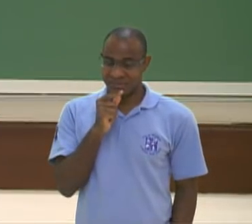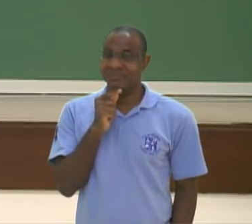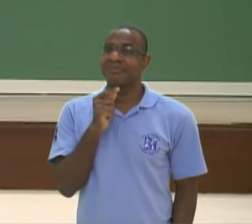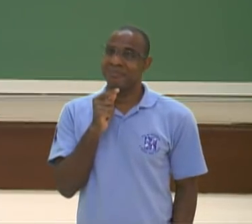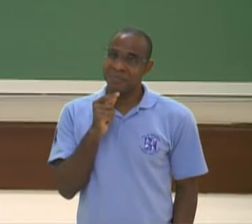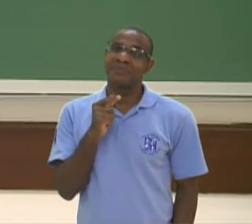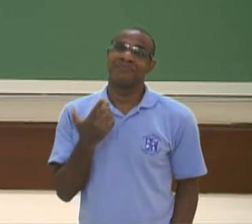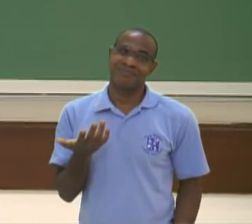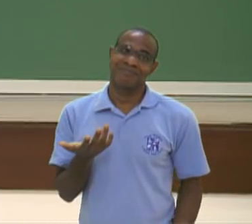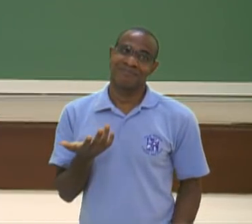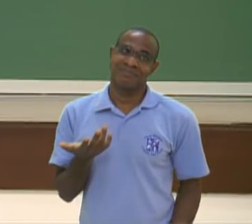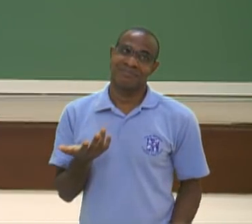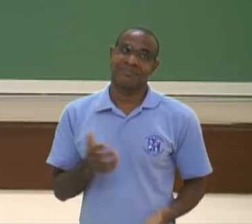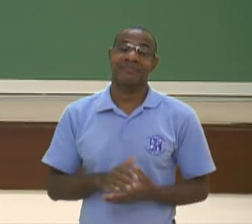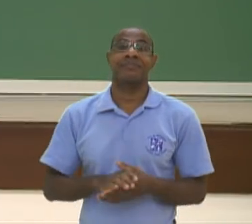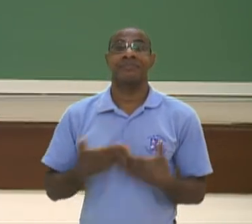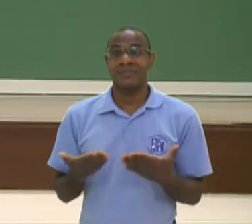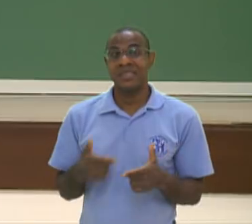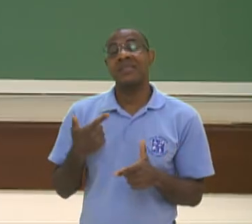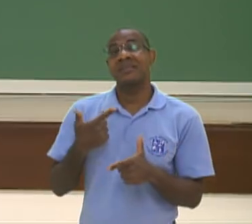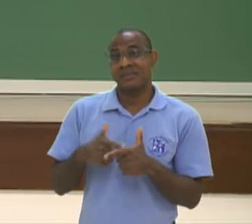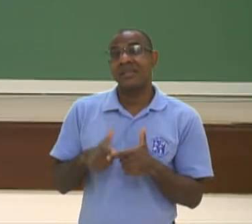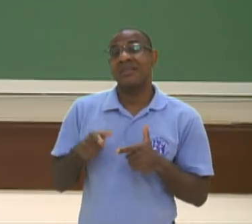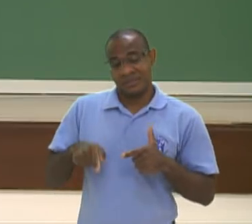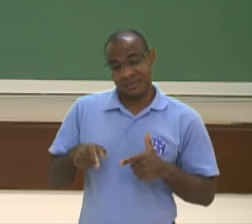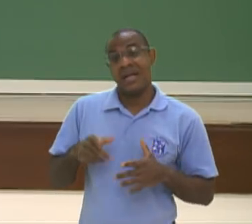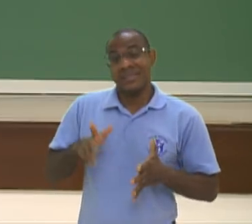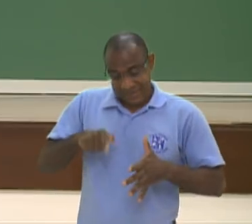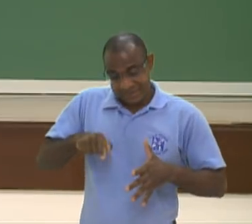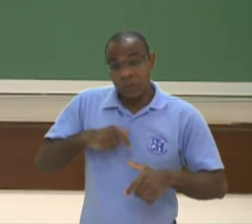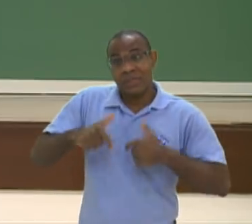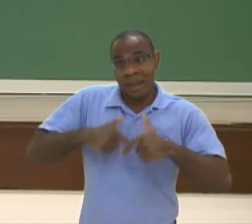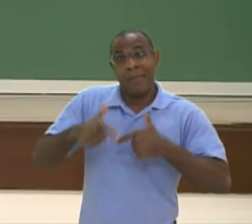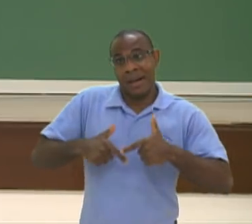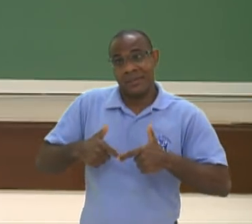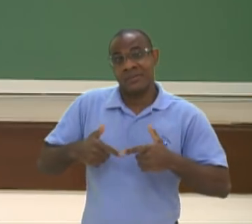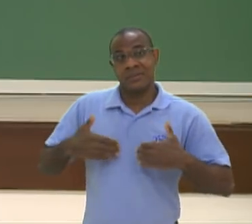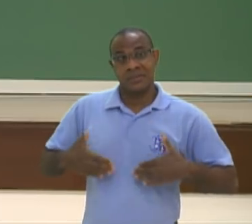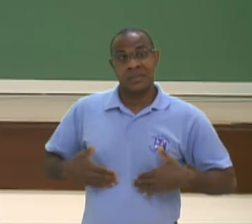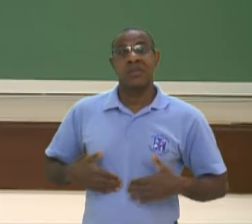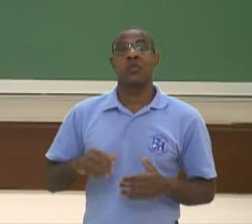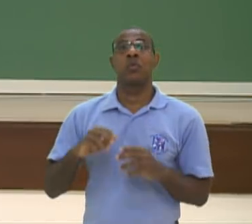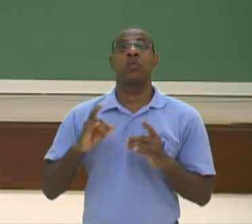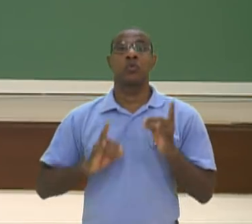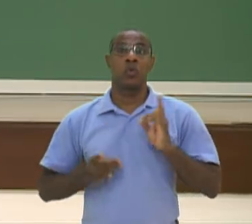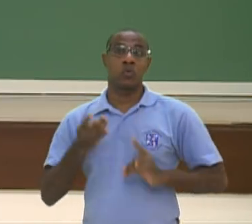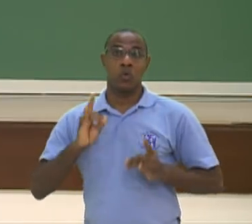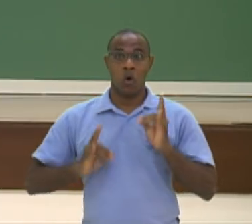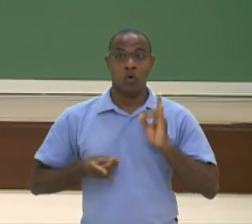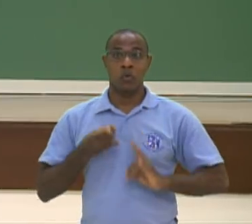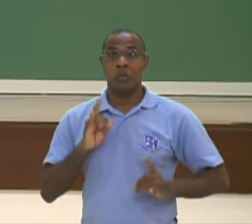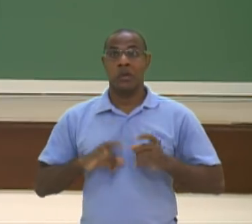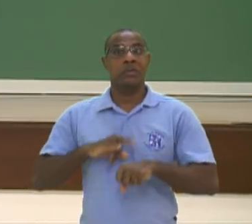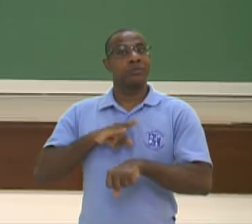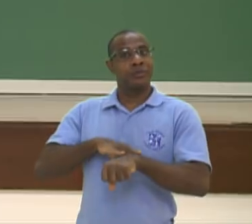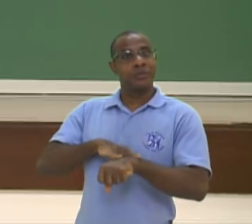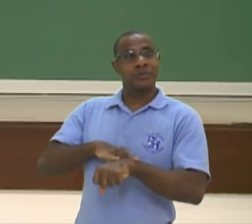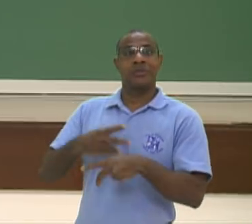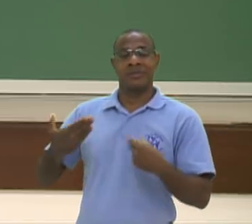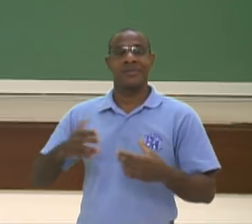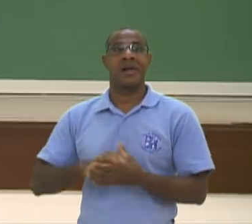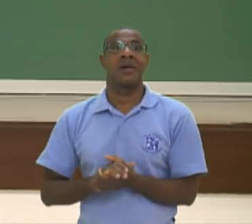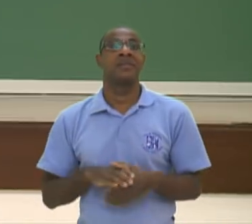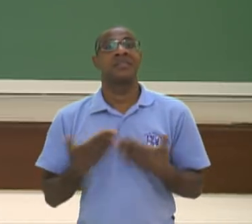reabsorver mais dessa água. É este o papel do hormônio antidiurético, certo? Por isso que aqui, então, a nossa